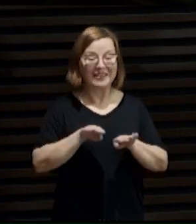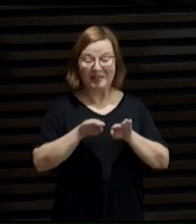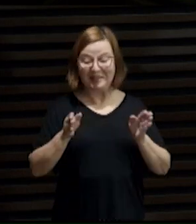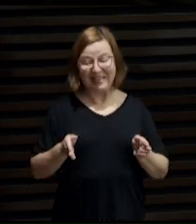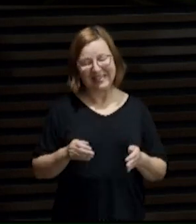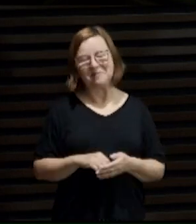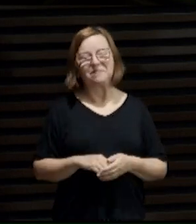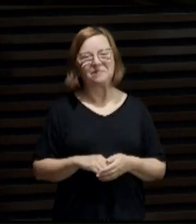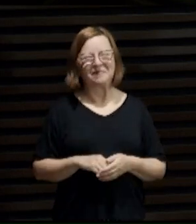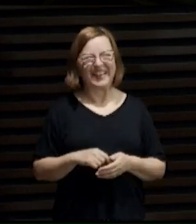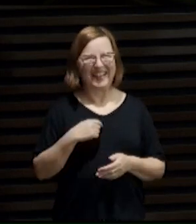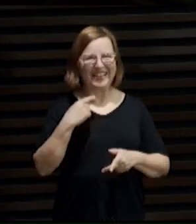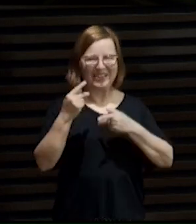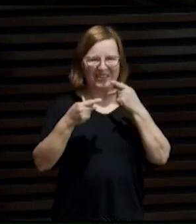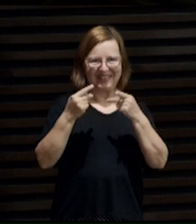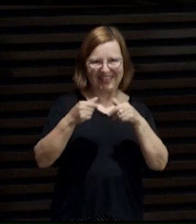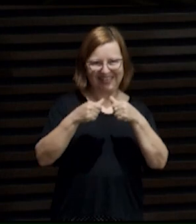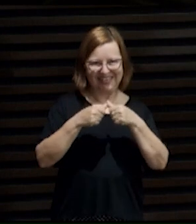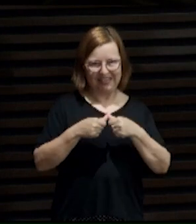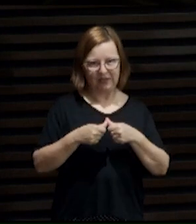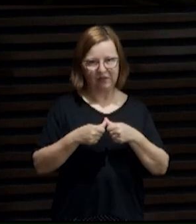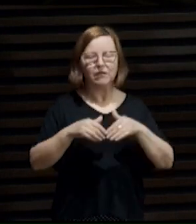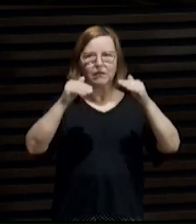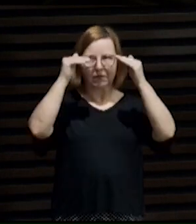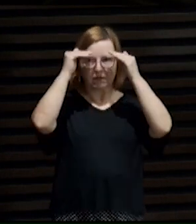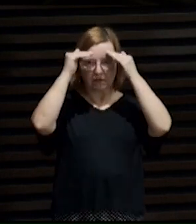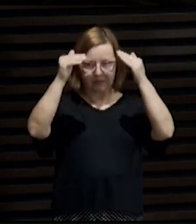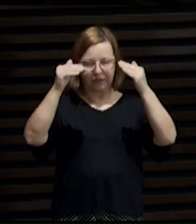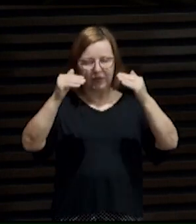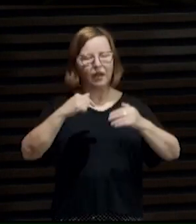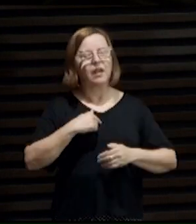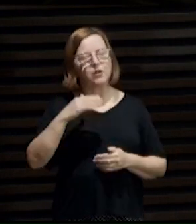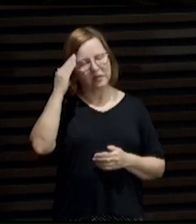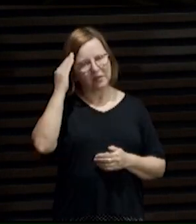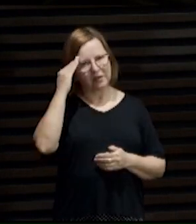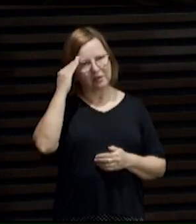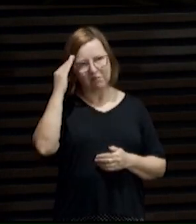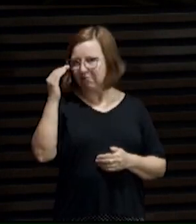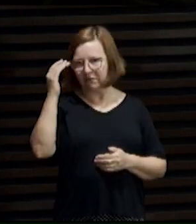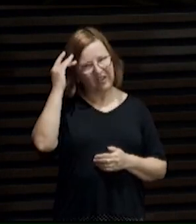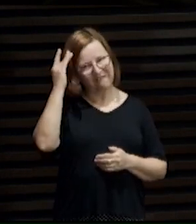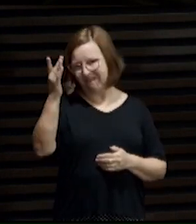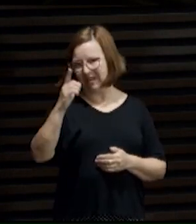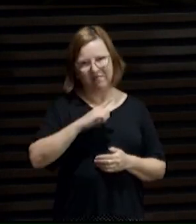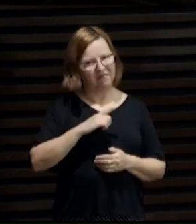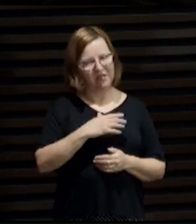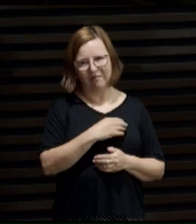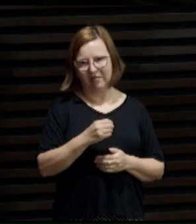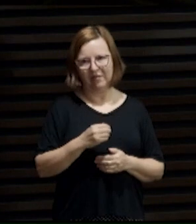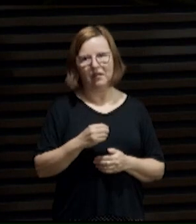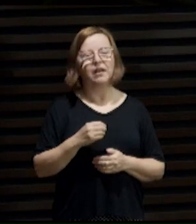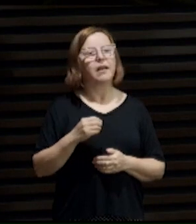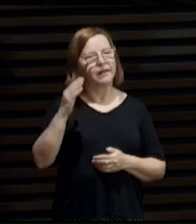Eu digo isso, irmãos, com muito temor. Eu sei que não é fácil ter filhos. Sei por experiência